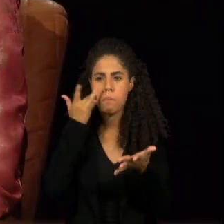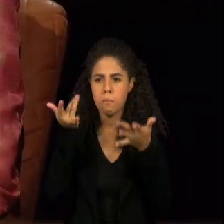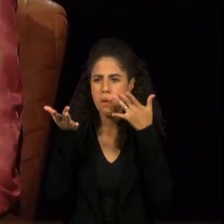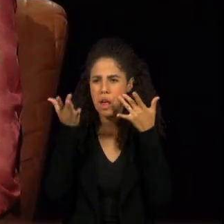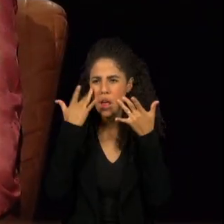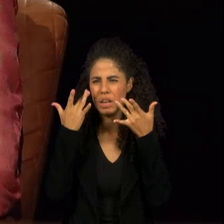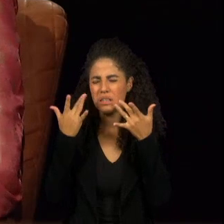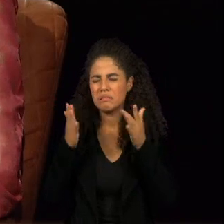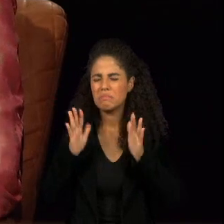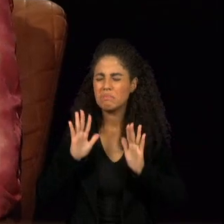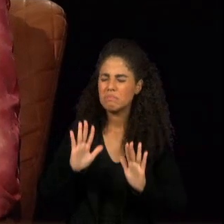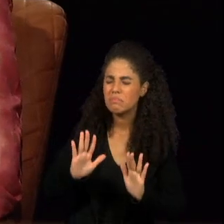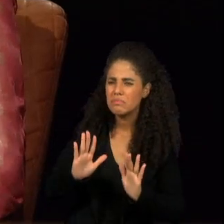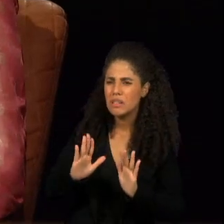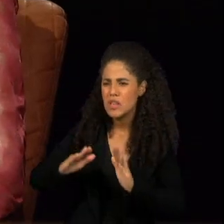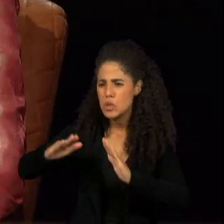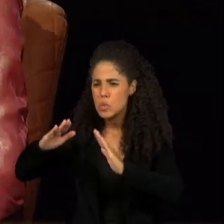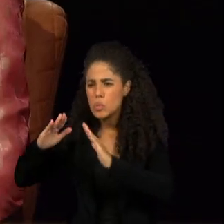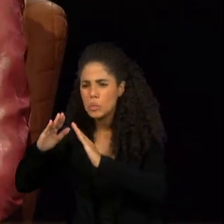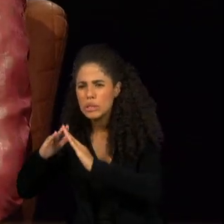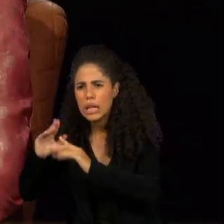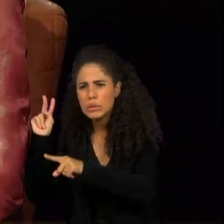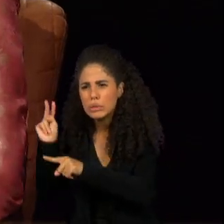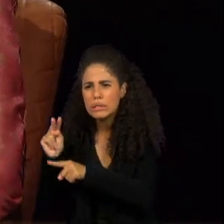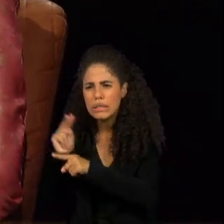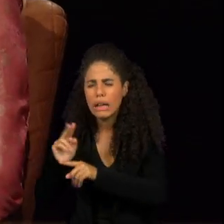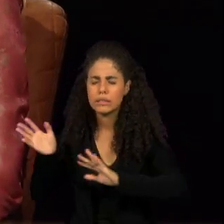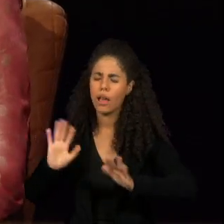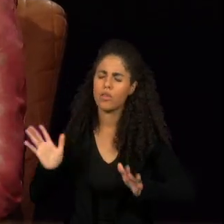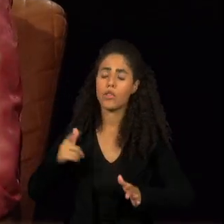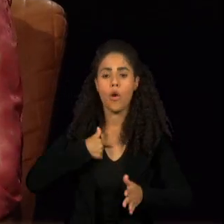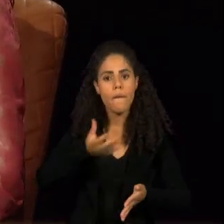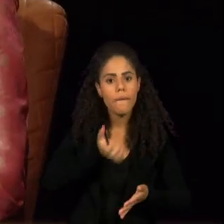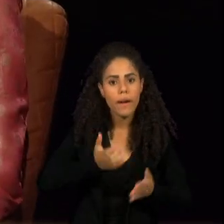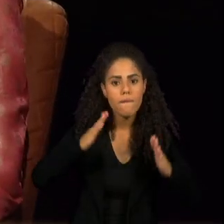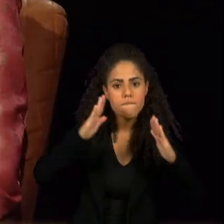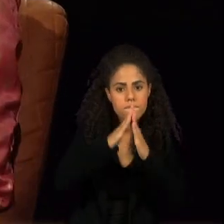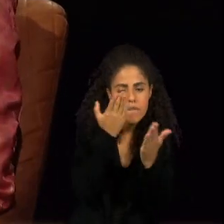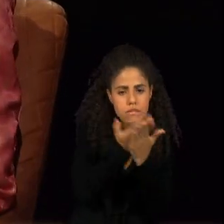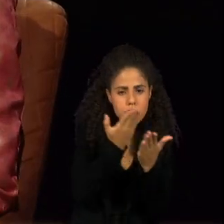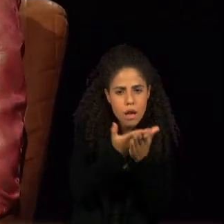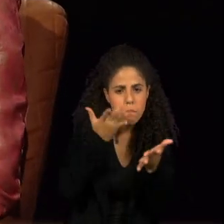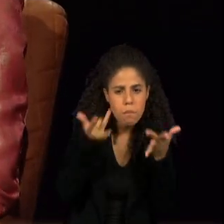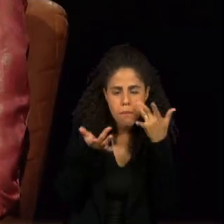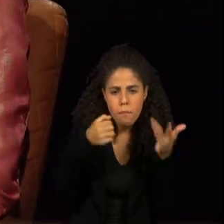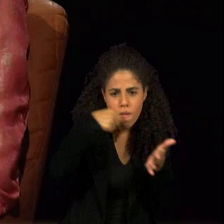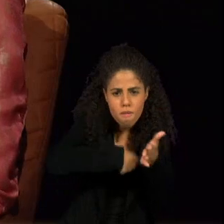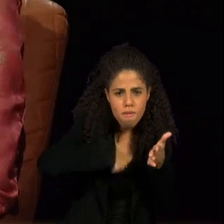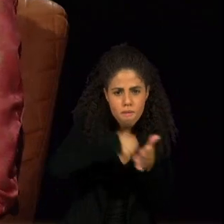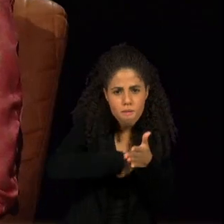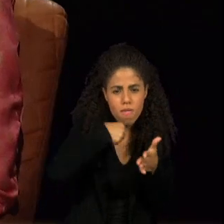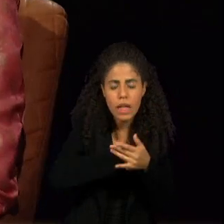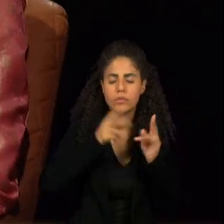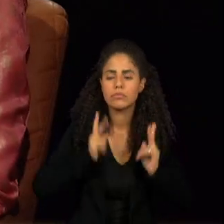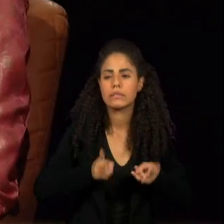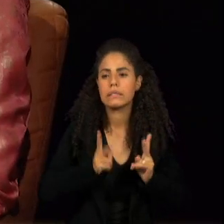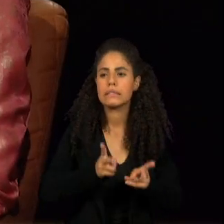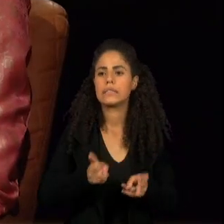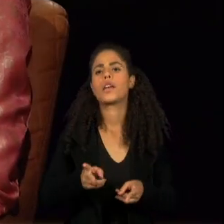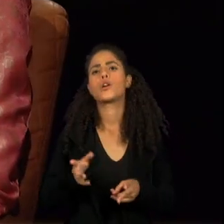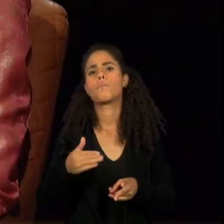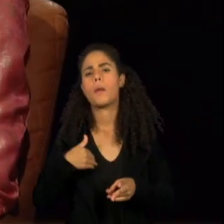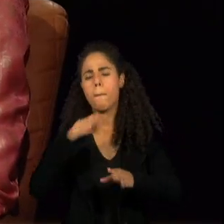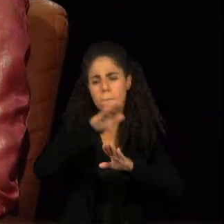casa, vivia na escola de teatro, que também isso, para o casamento não foi bom. Era tarde,